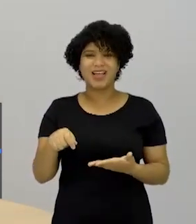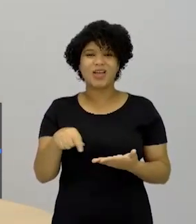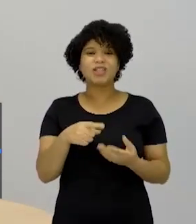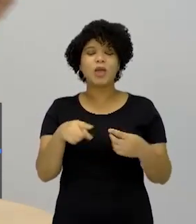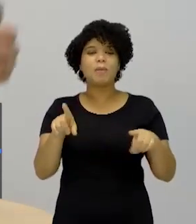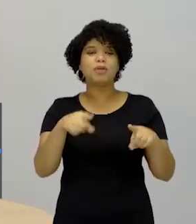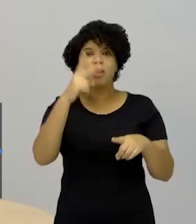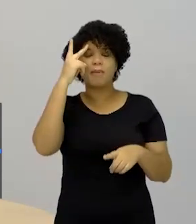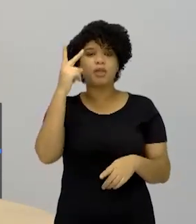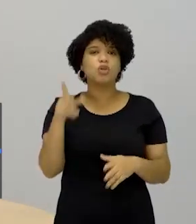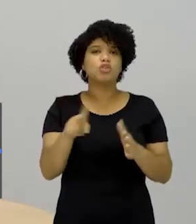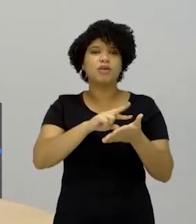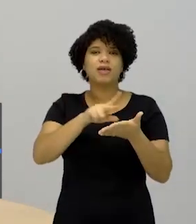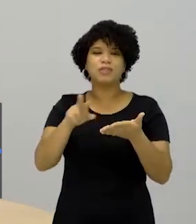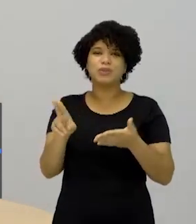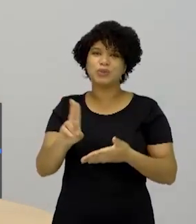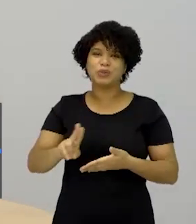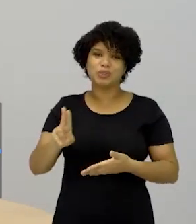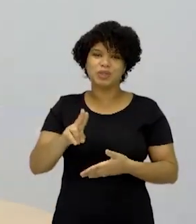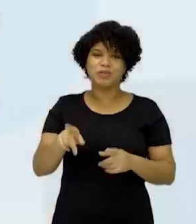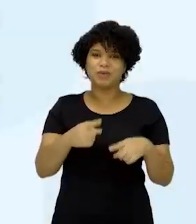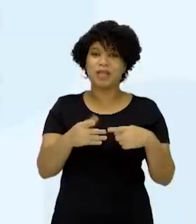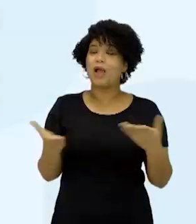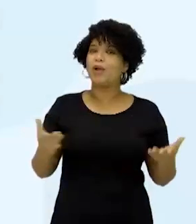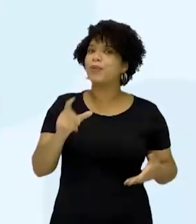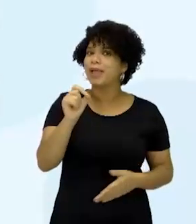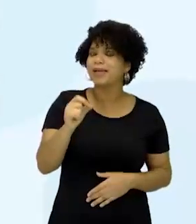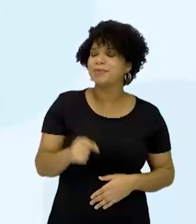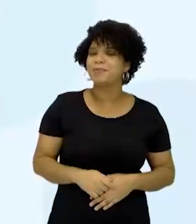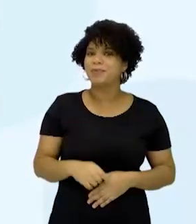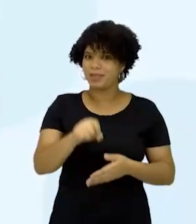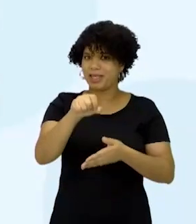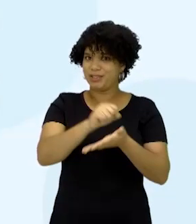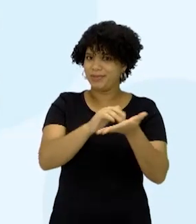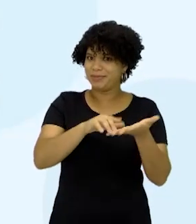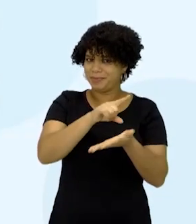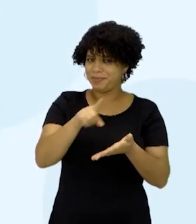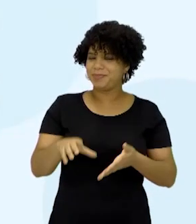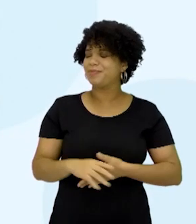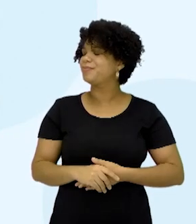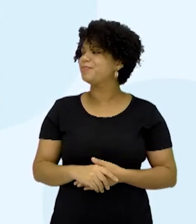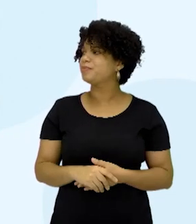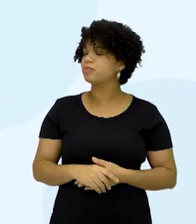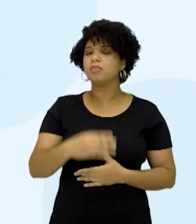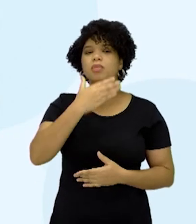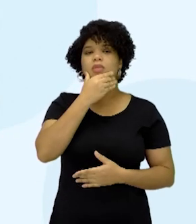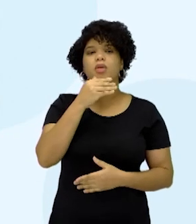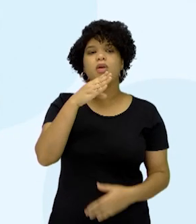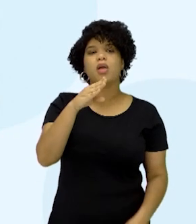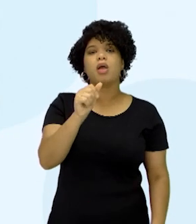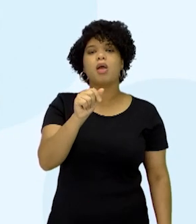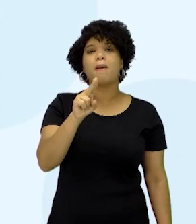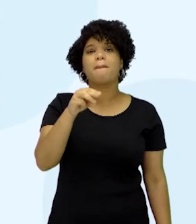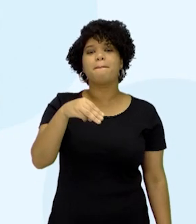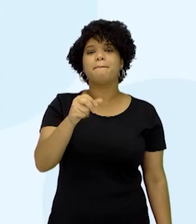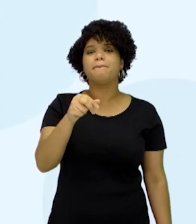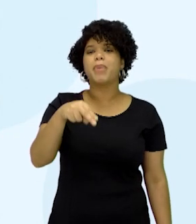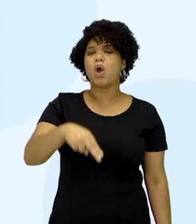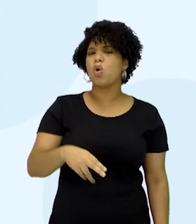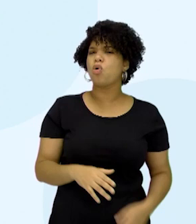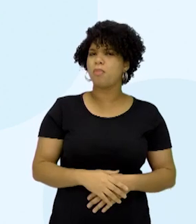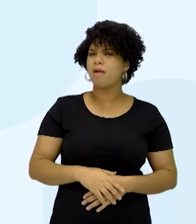pessoas clicando e tal. Gente, para casa. Pesquisa. O que Bauman chama de modernidade